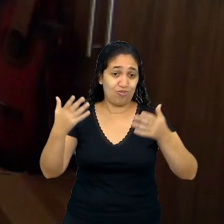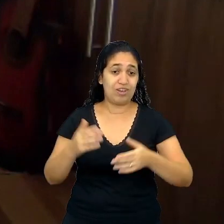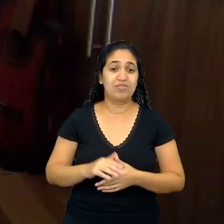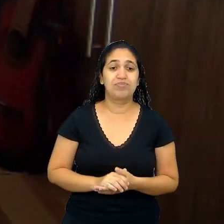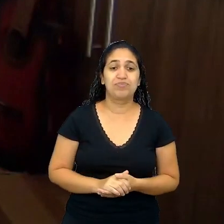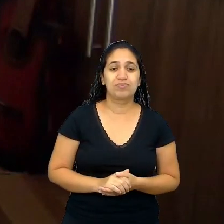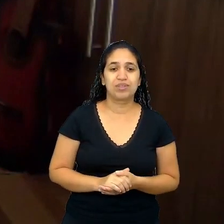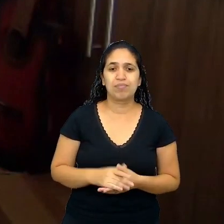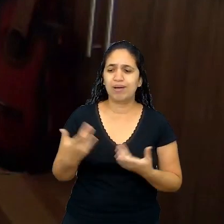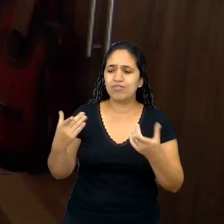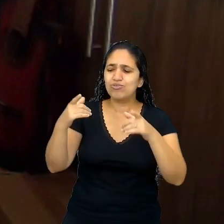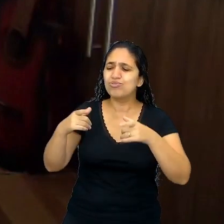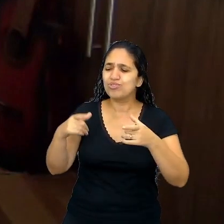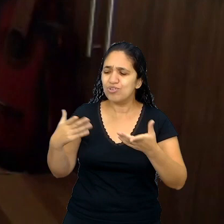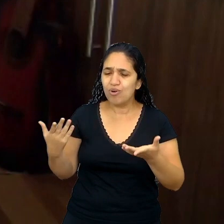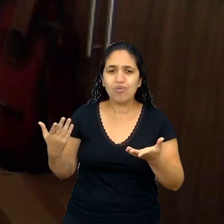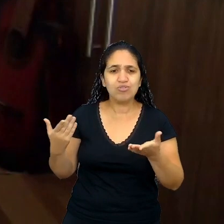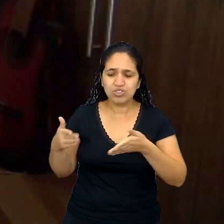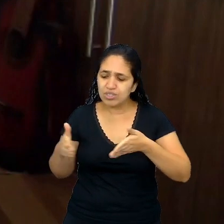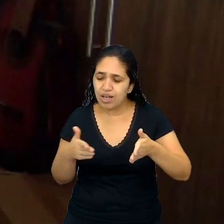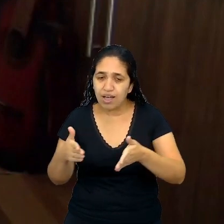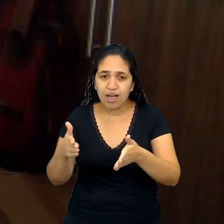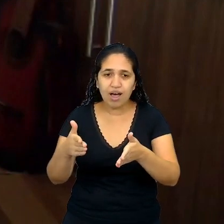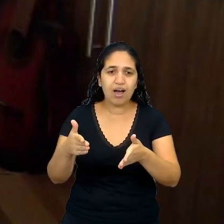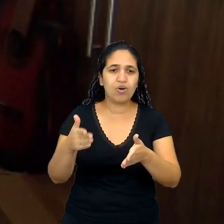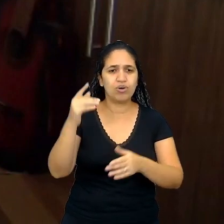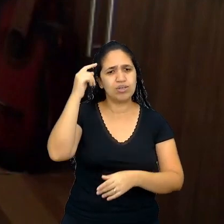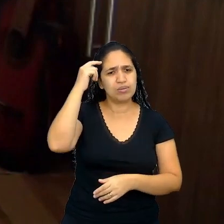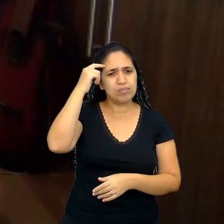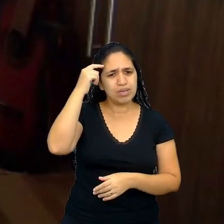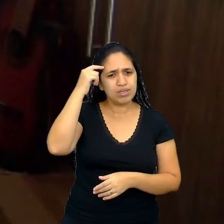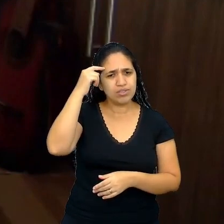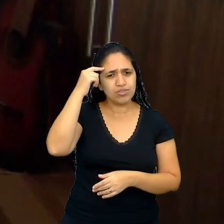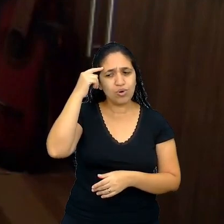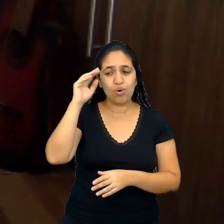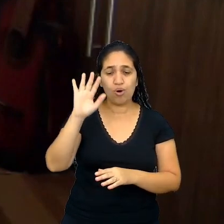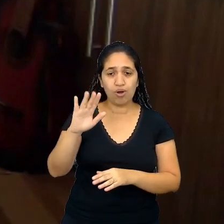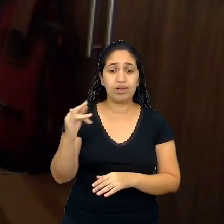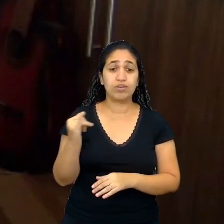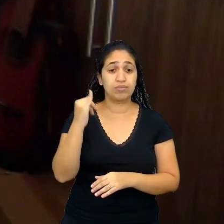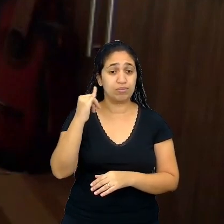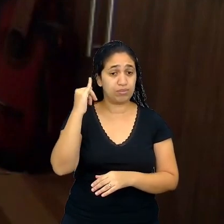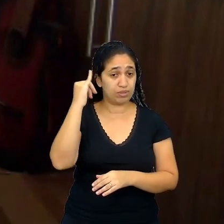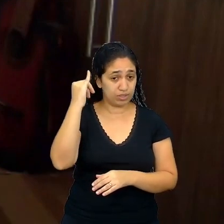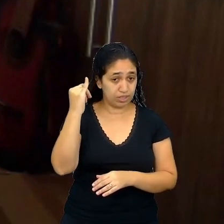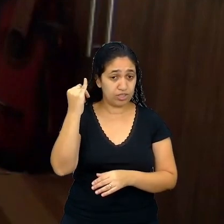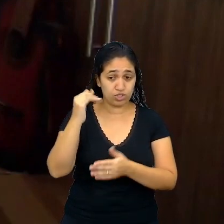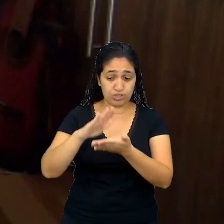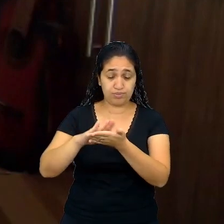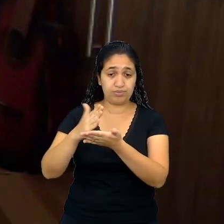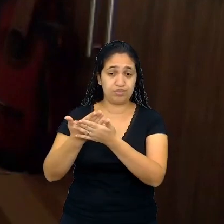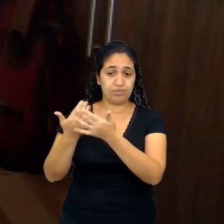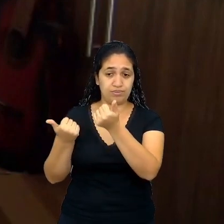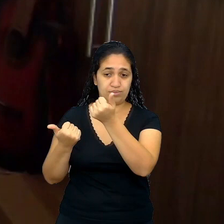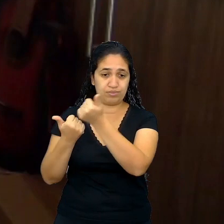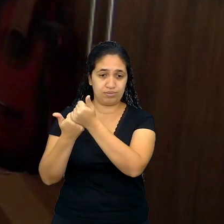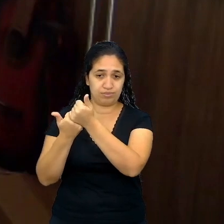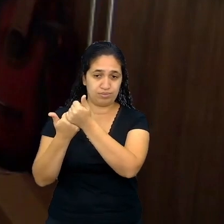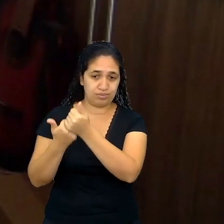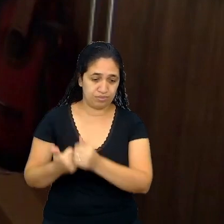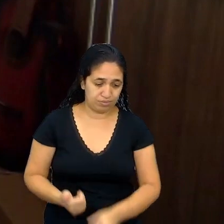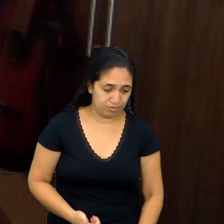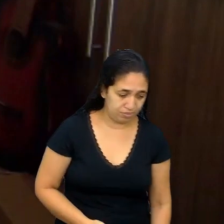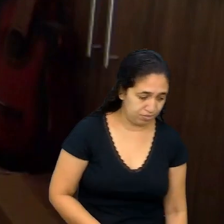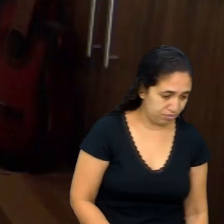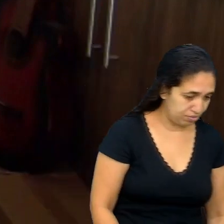né? Mas de onde está vindo essa água? Ele parou para pensar, vejam como é importante o estudo do meio, né? As conexões